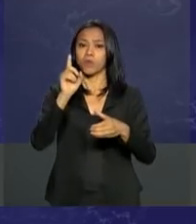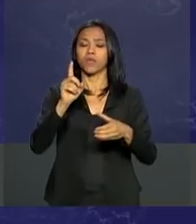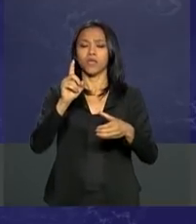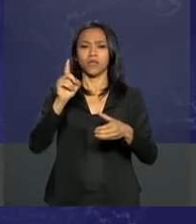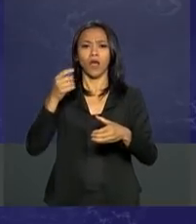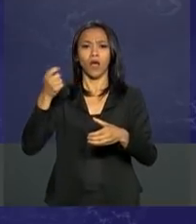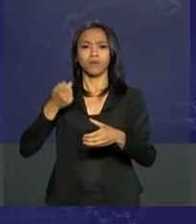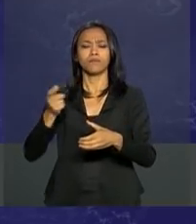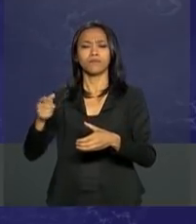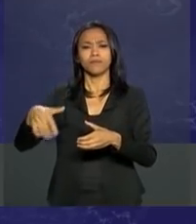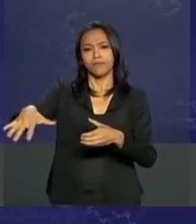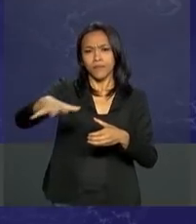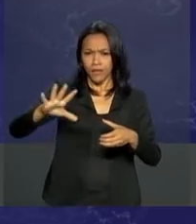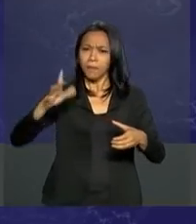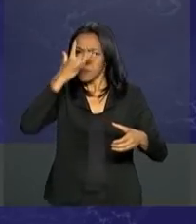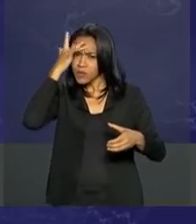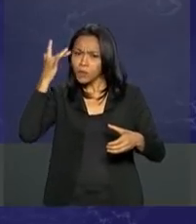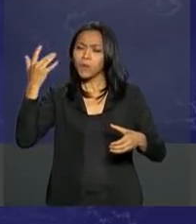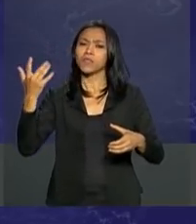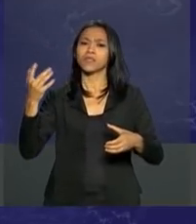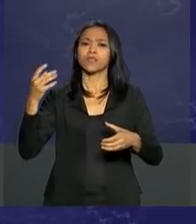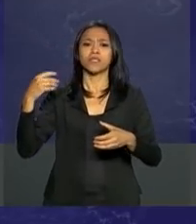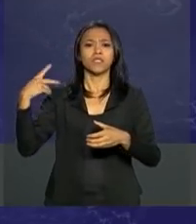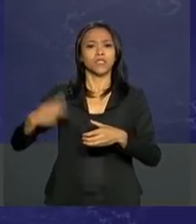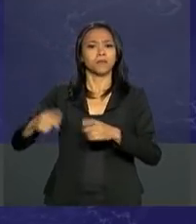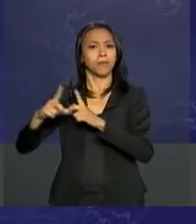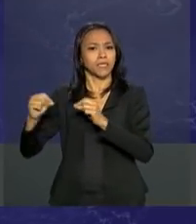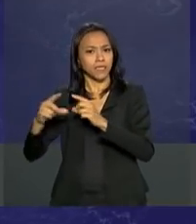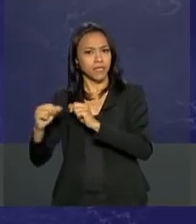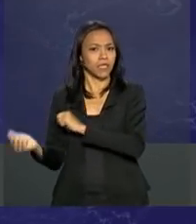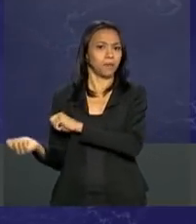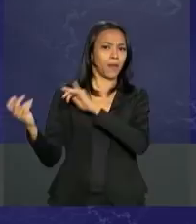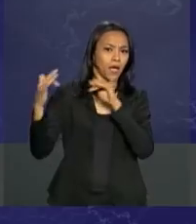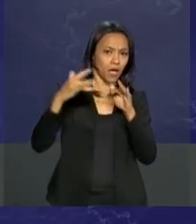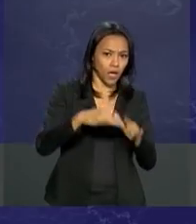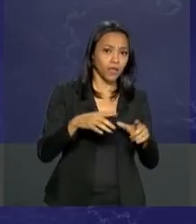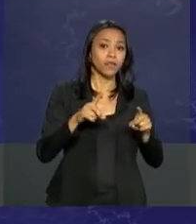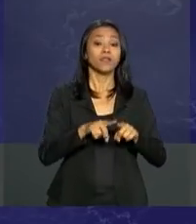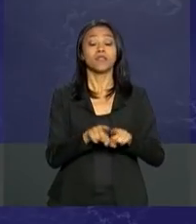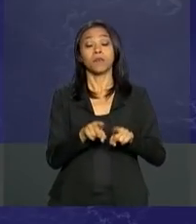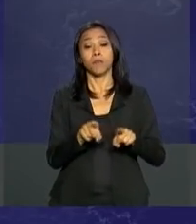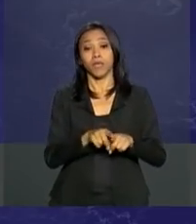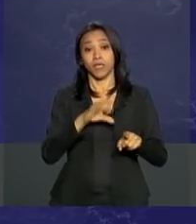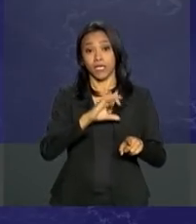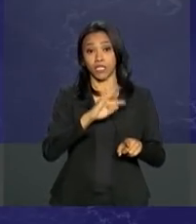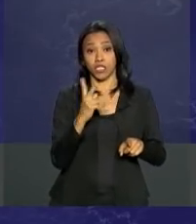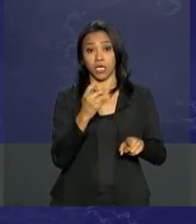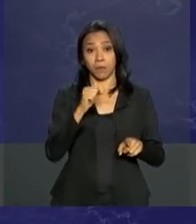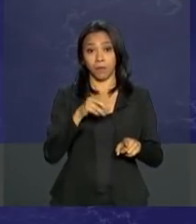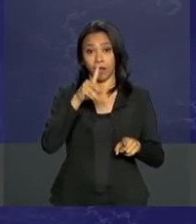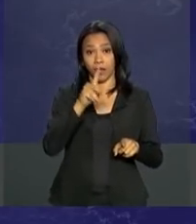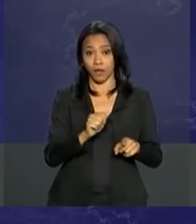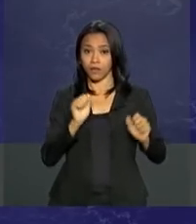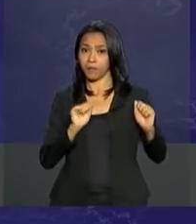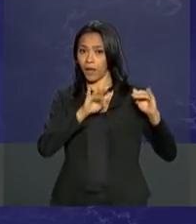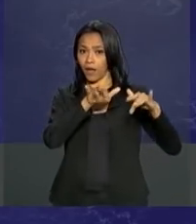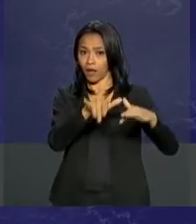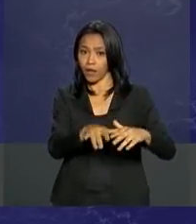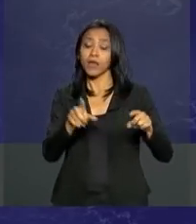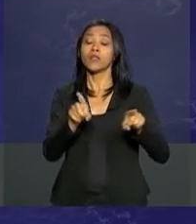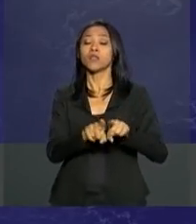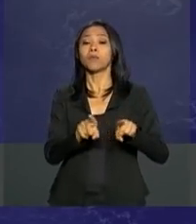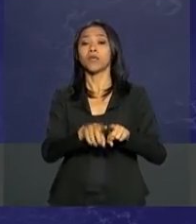pessoas do parque nacional de brasília parque nacional da chapada diamantina do ibama bahia